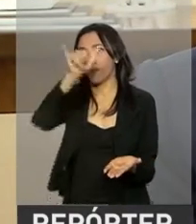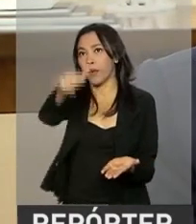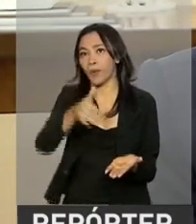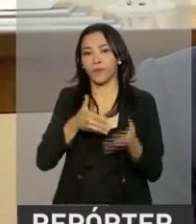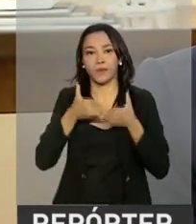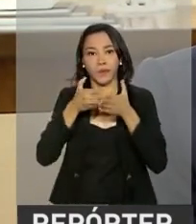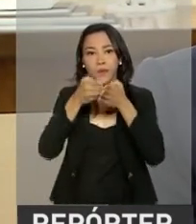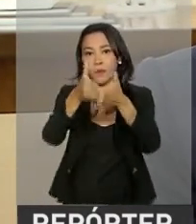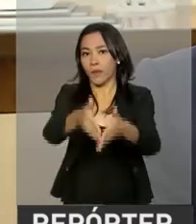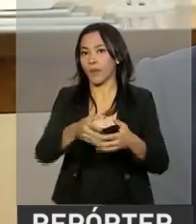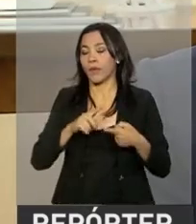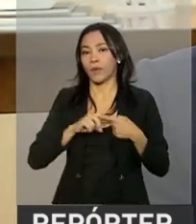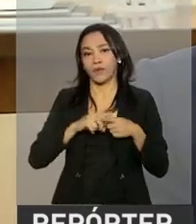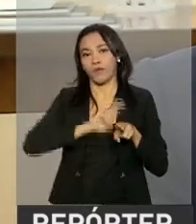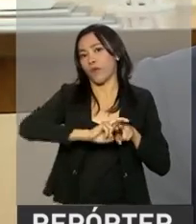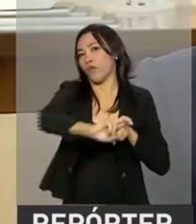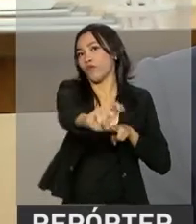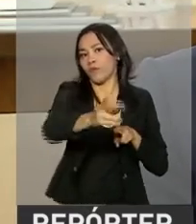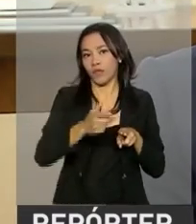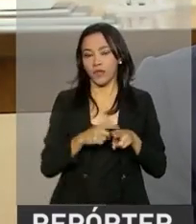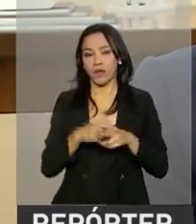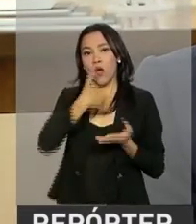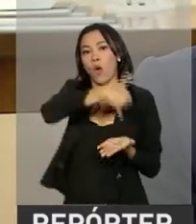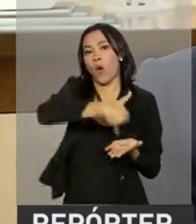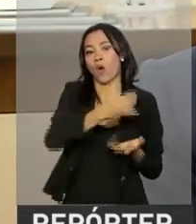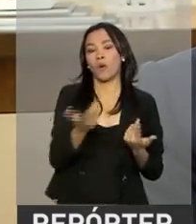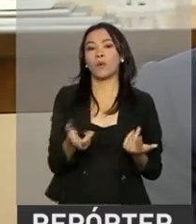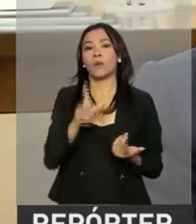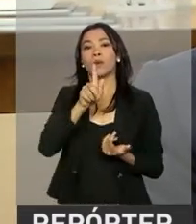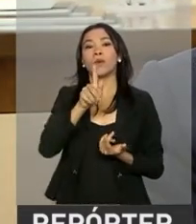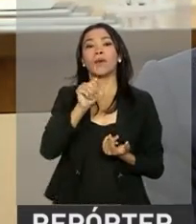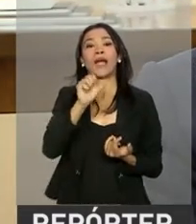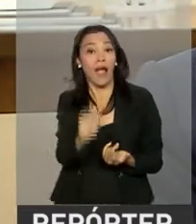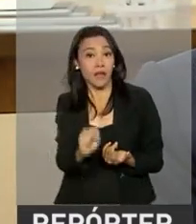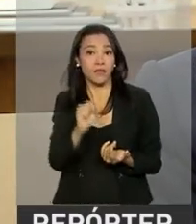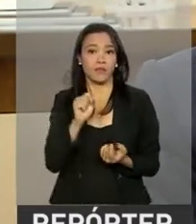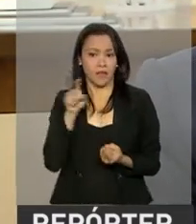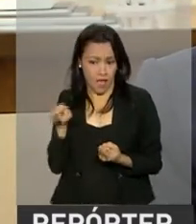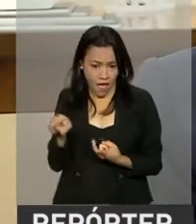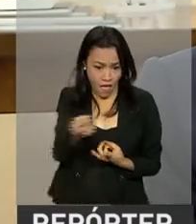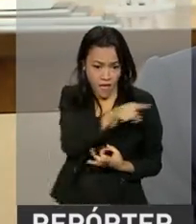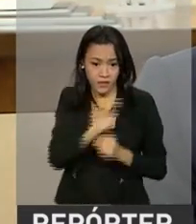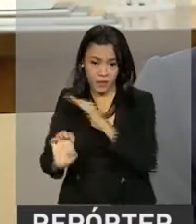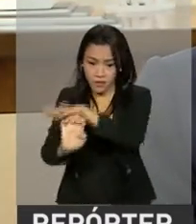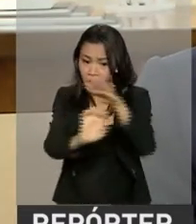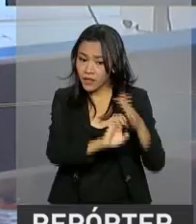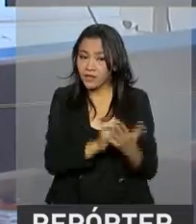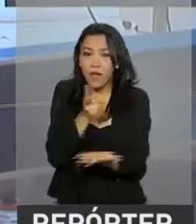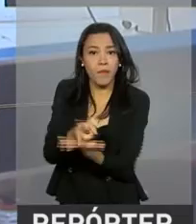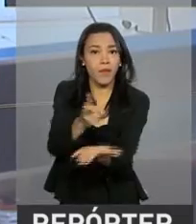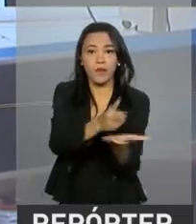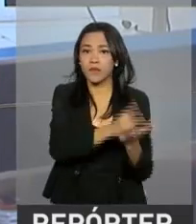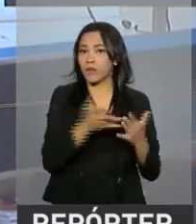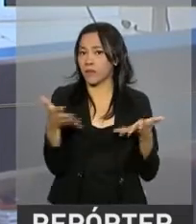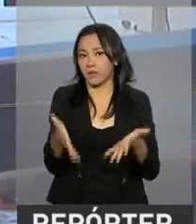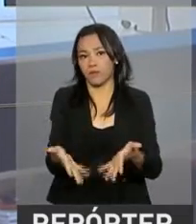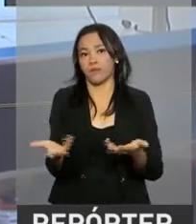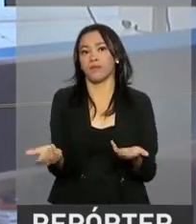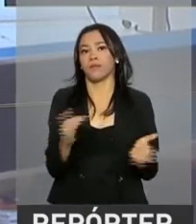ferrovias é o óleo e gás as empresas são praticamente as mesmas empresas